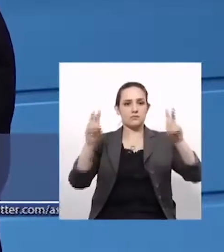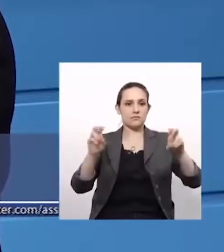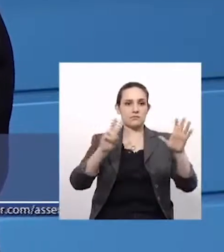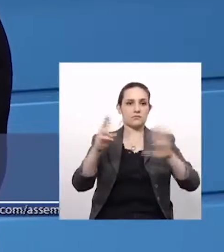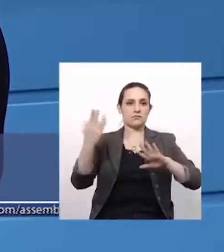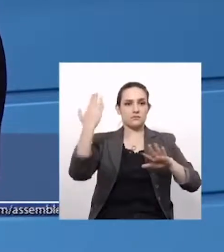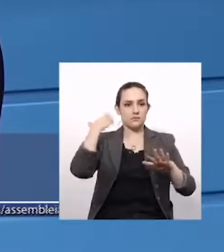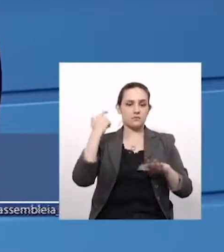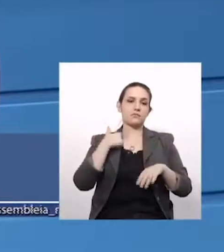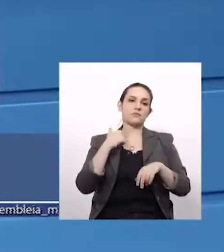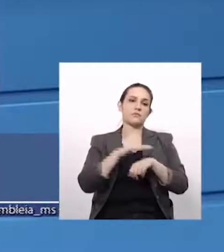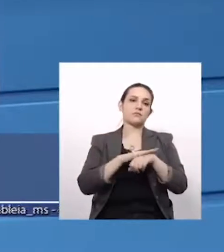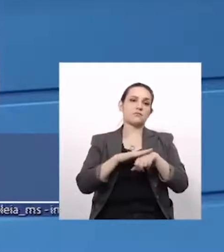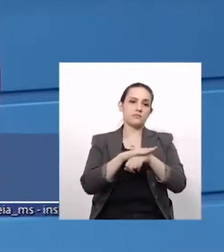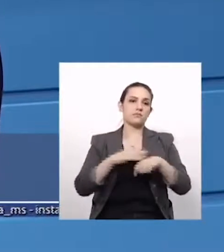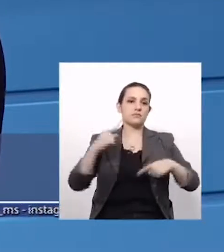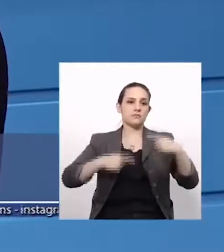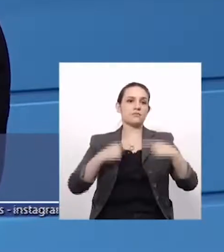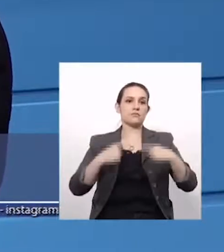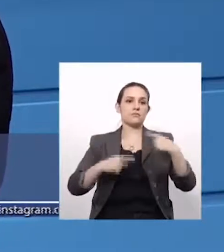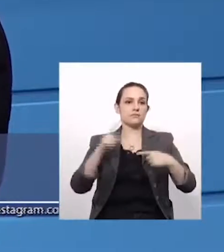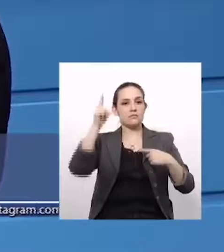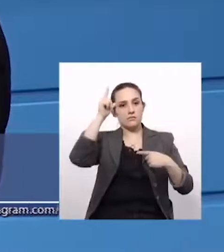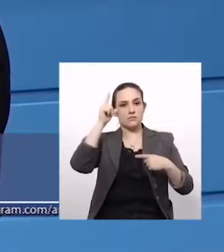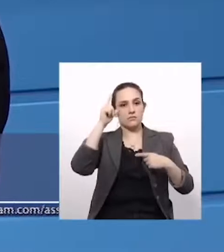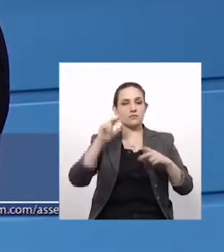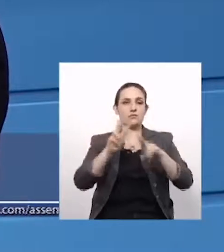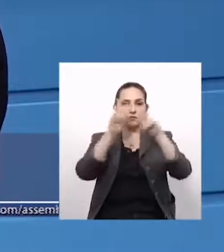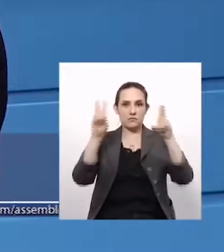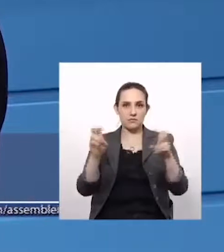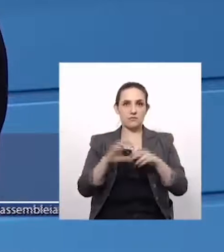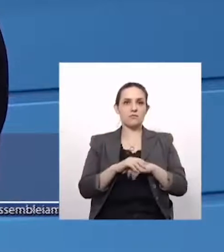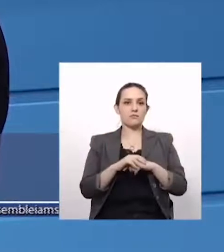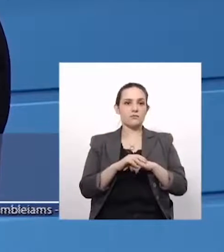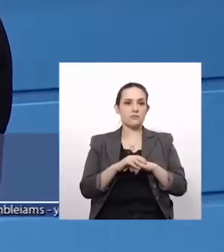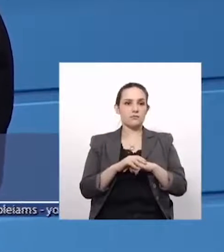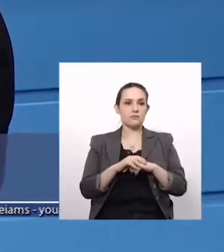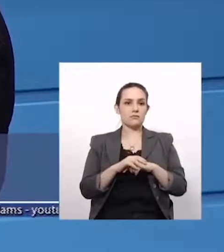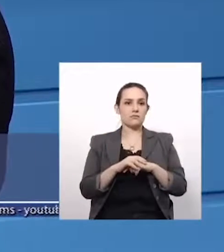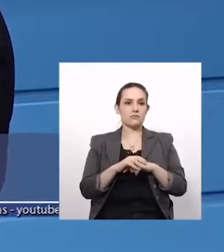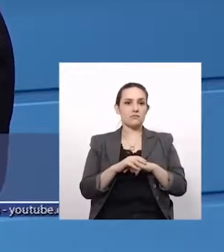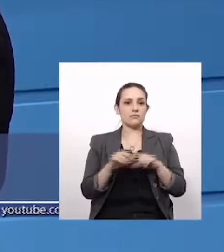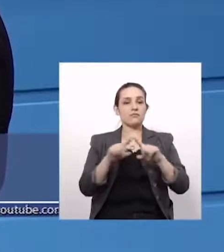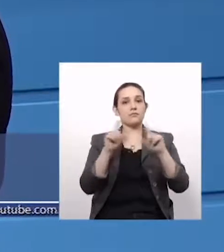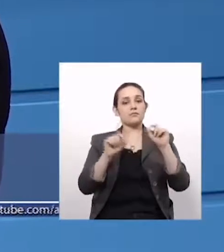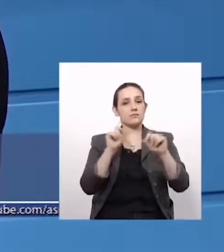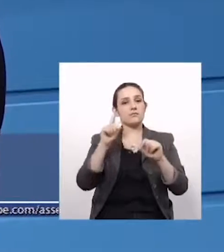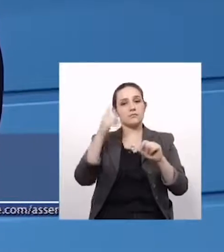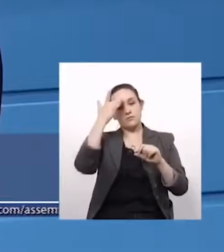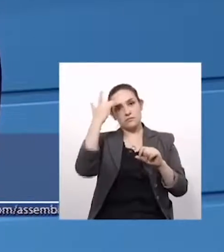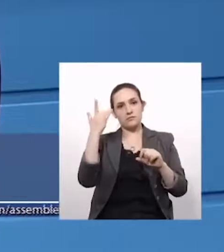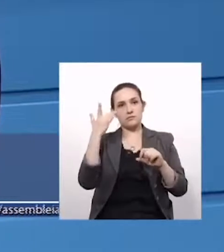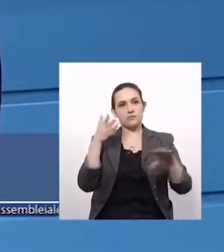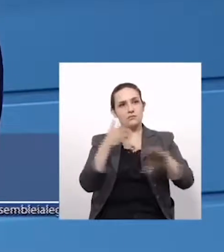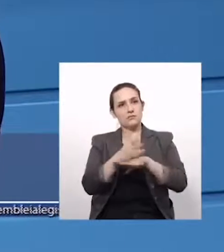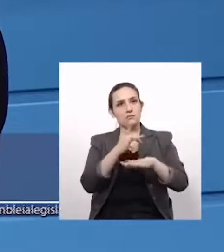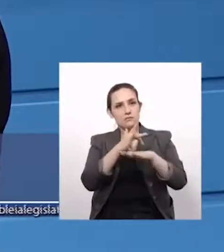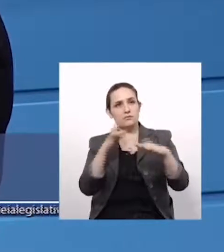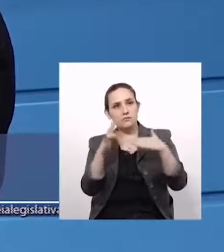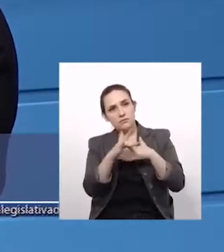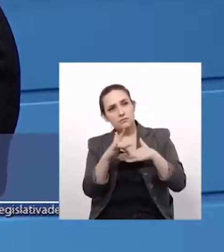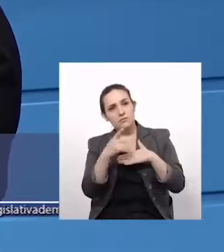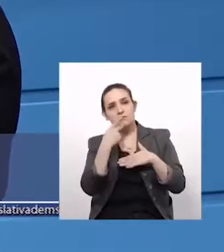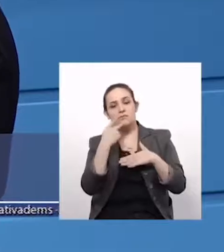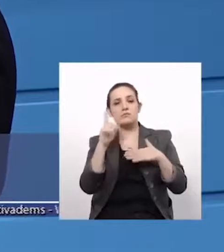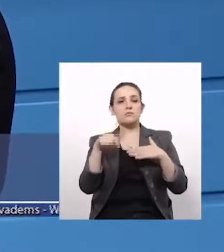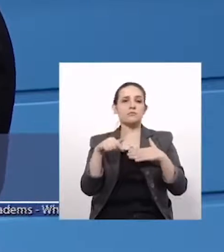passada discutindo isso nessa tribuna, explicando todas as questões. A grande questão é o seguinte, as pessoas entram na rede social e dizem o seguinte, mas